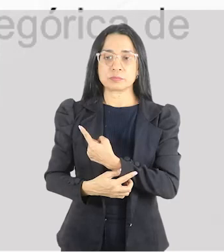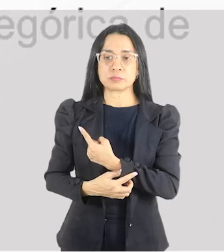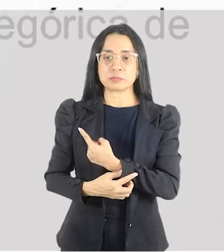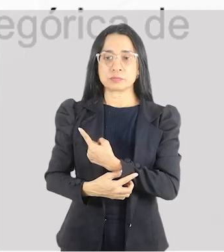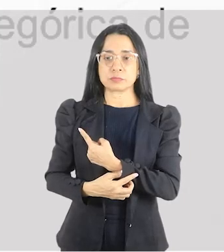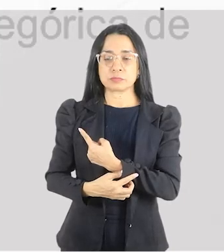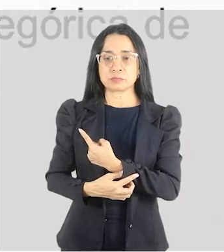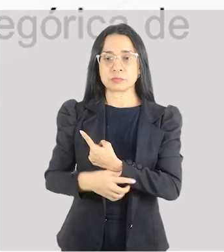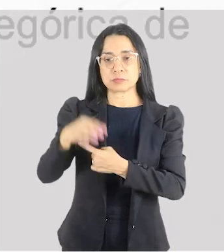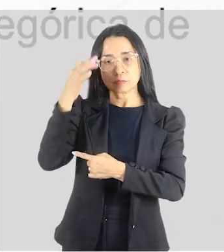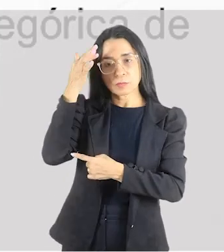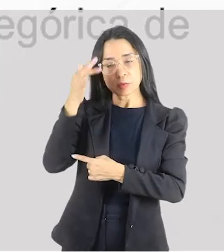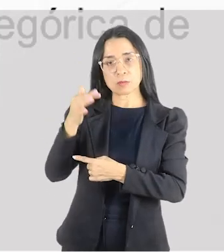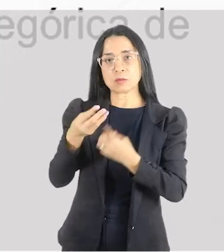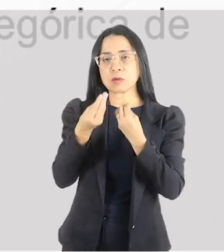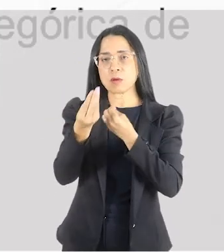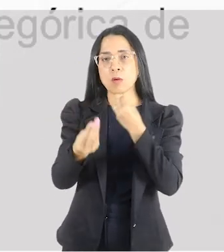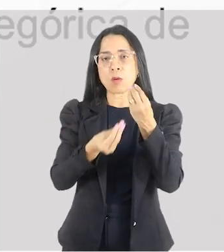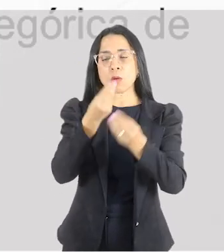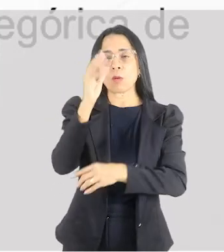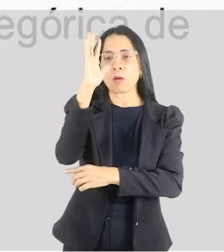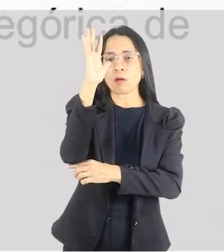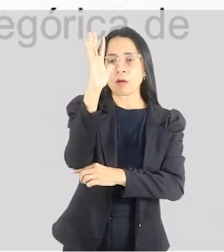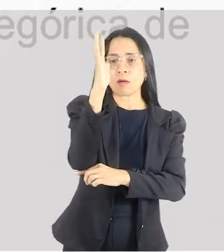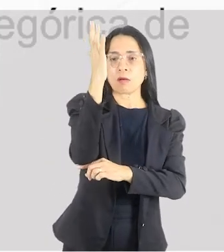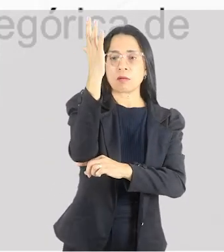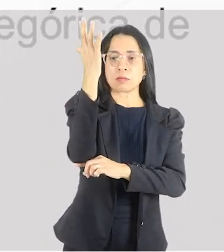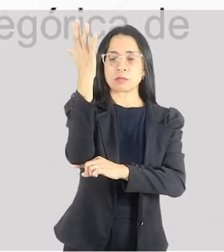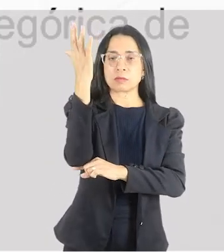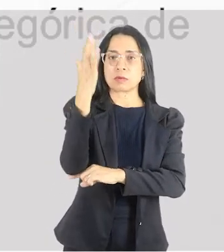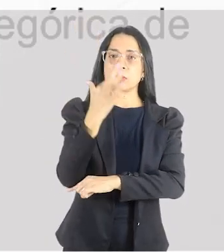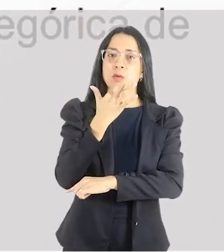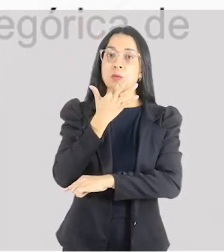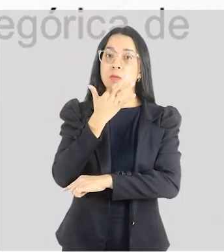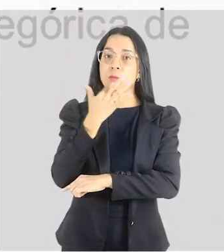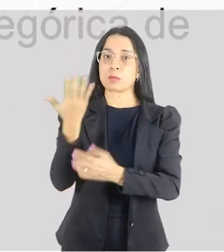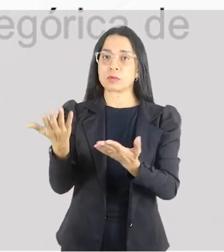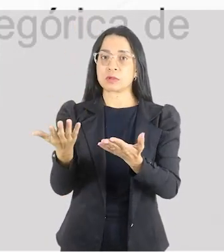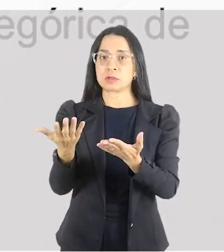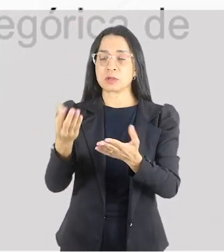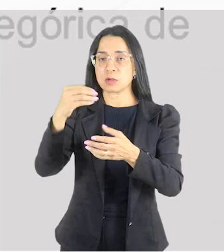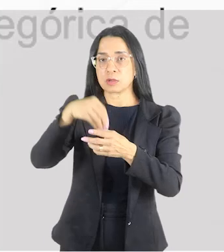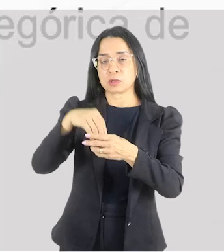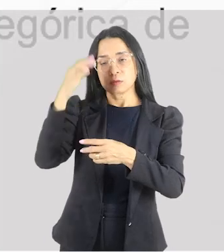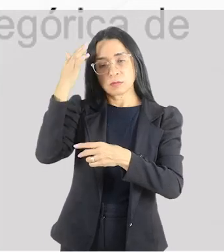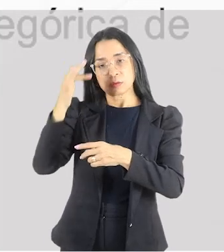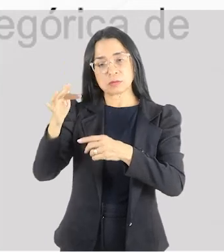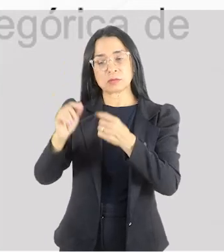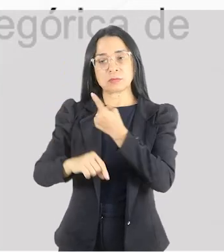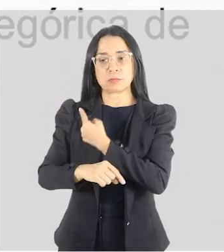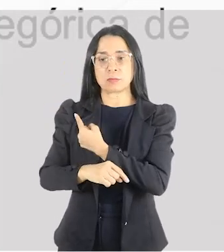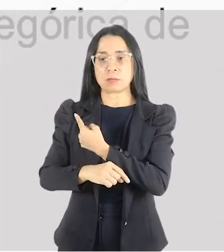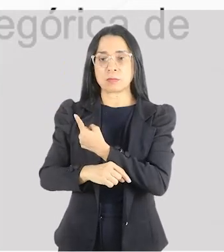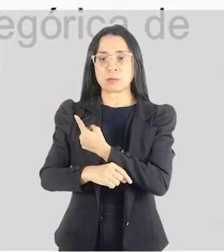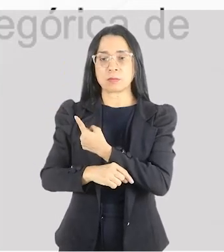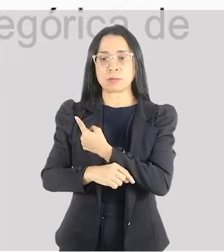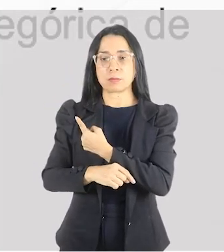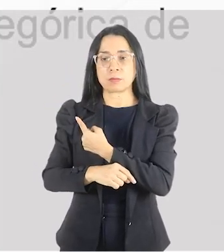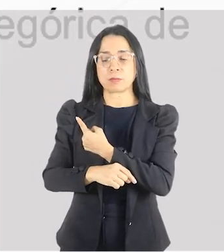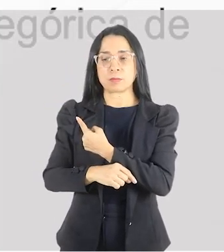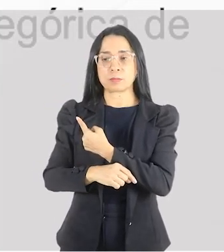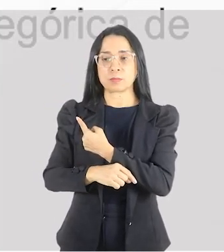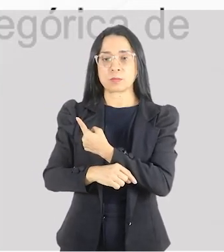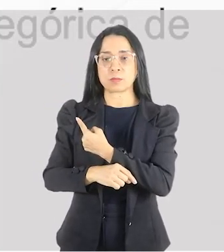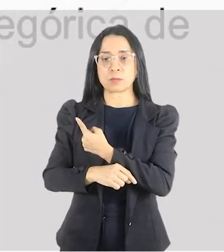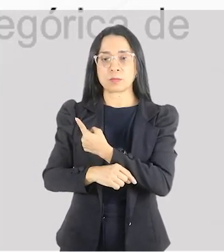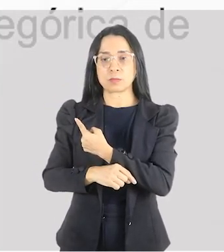árvore. Isso aqui é muito conhecido dentro das teorias cartesianas, né? Ele compara muito. Cujas raízes são a metafísica, o tronco a física e